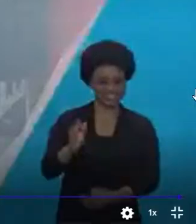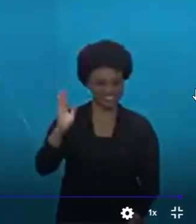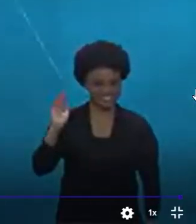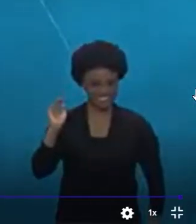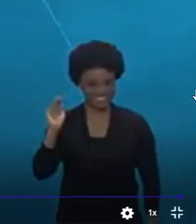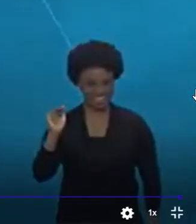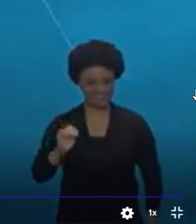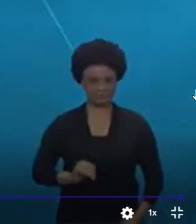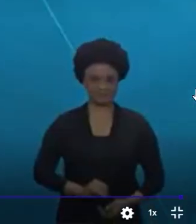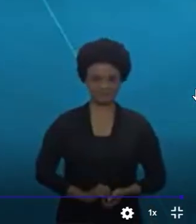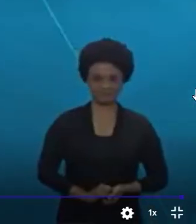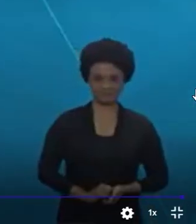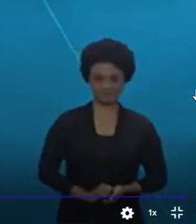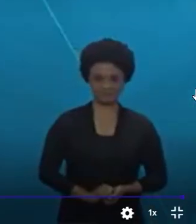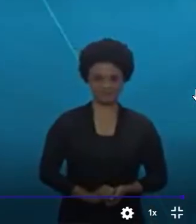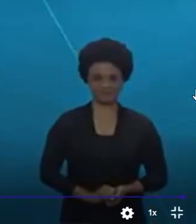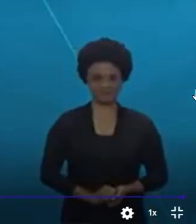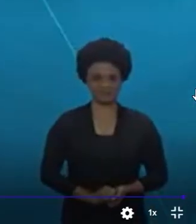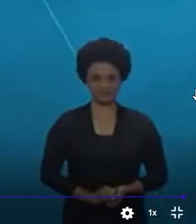próxima!